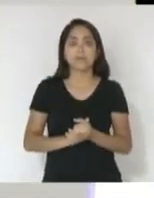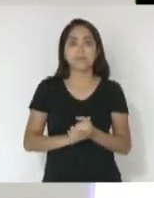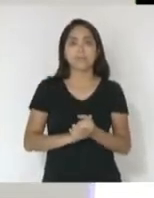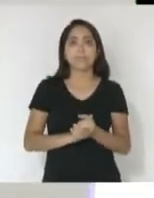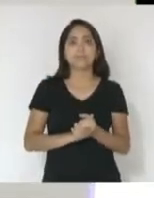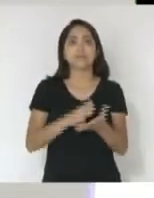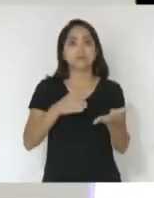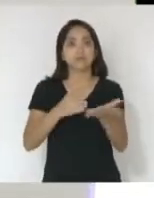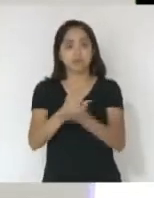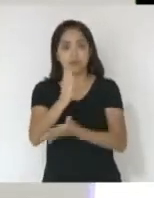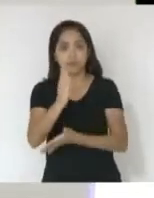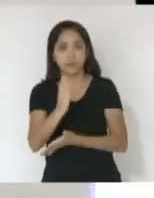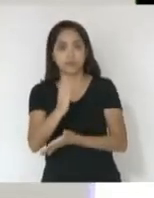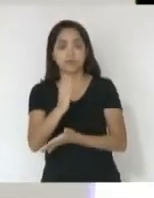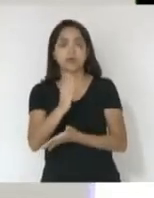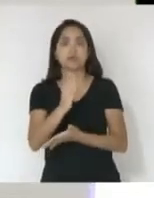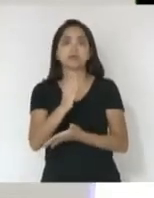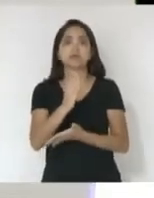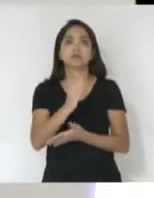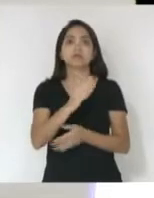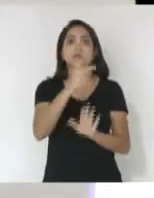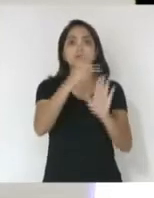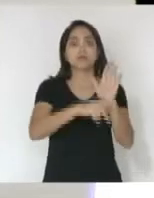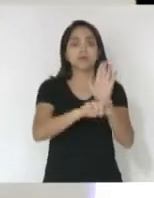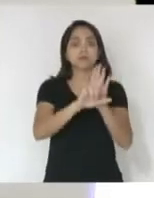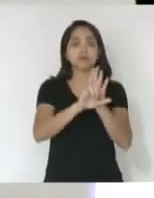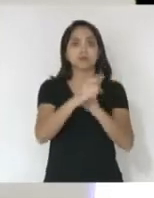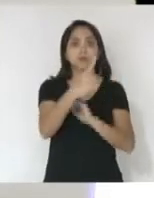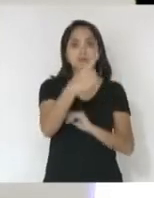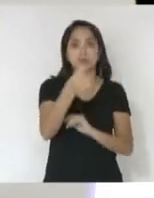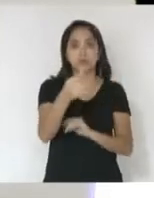foram aprovados em turno único o projeto de lei